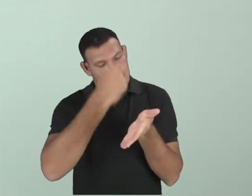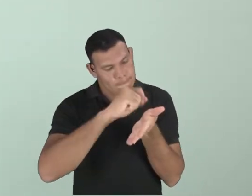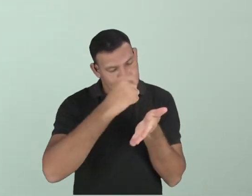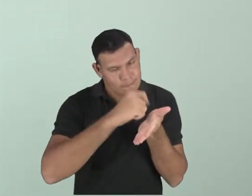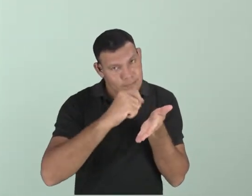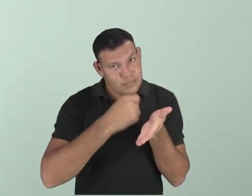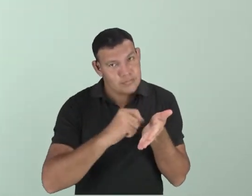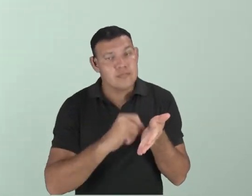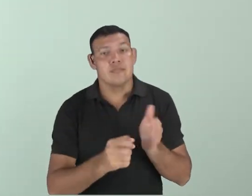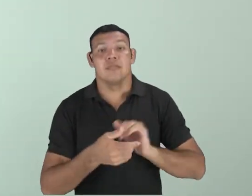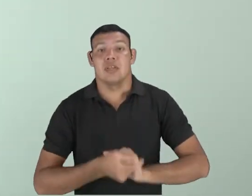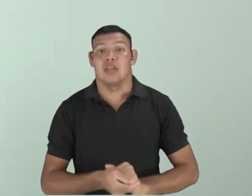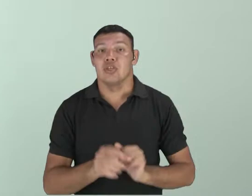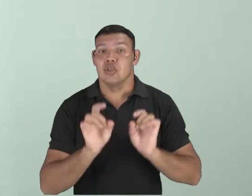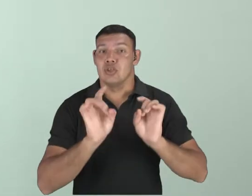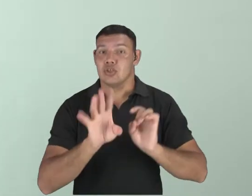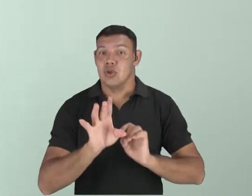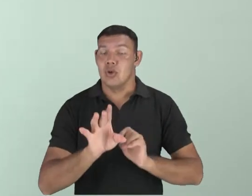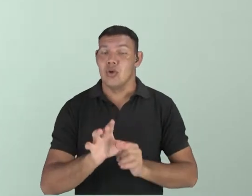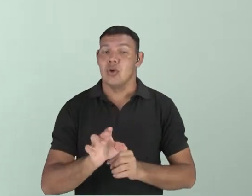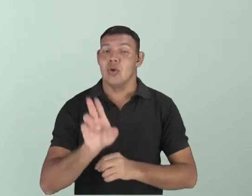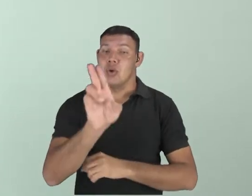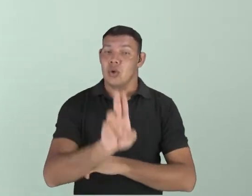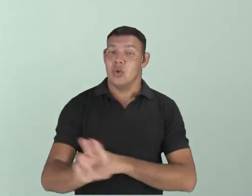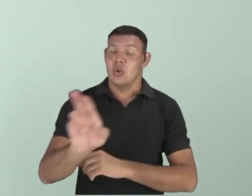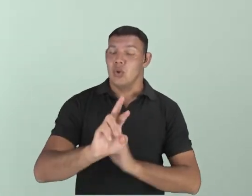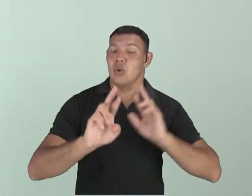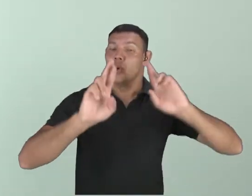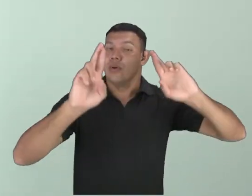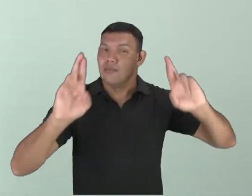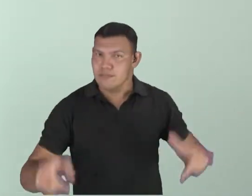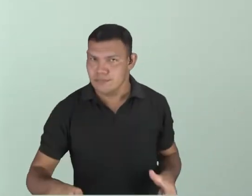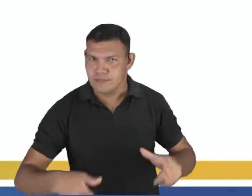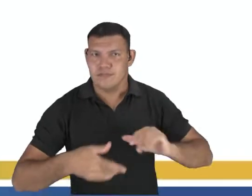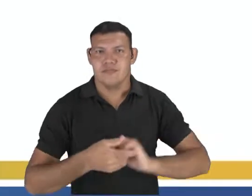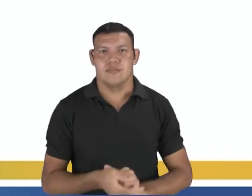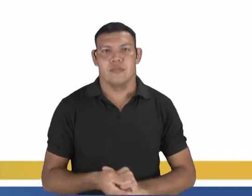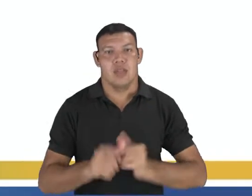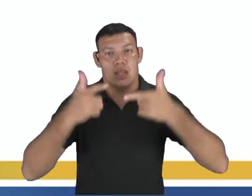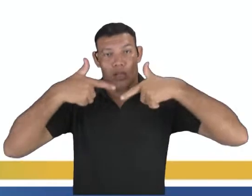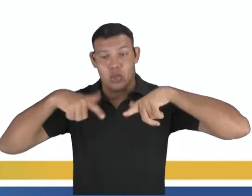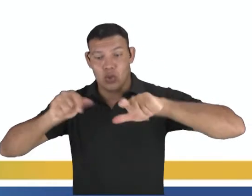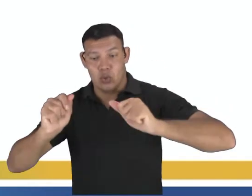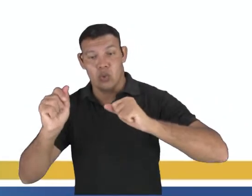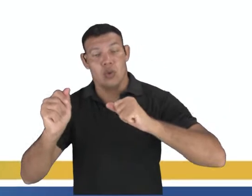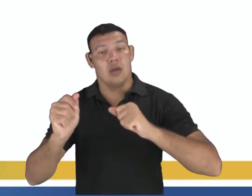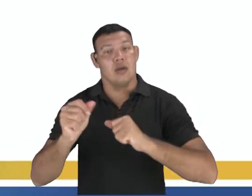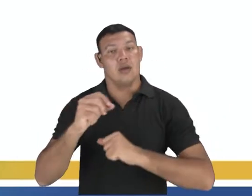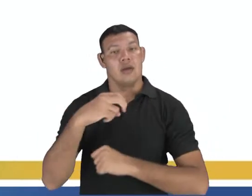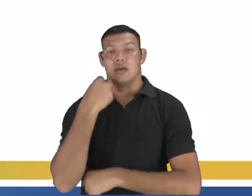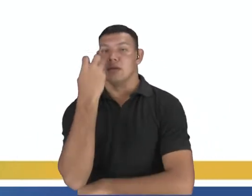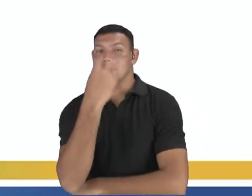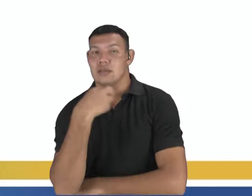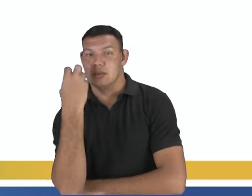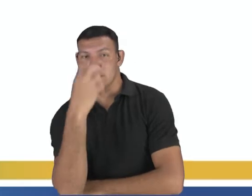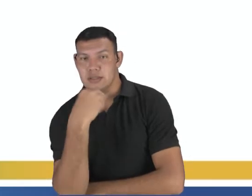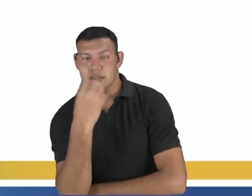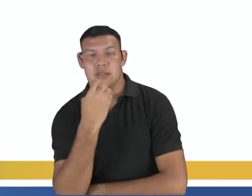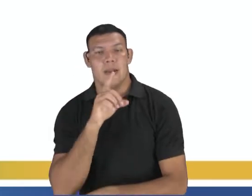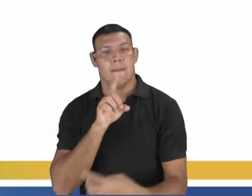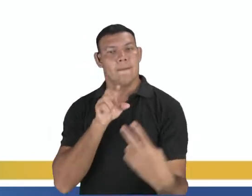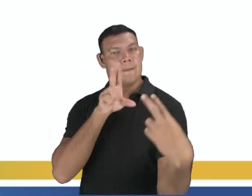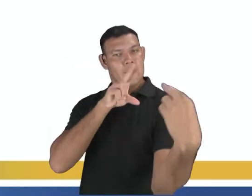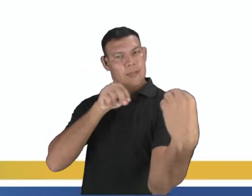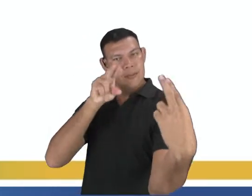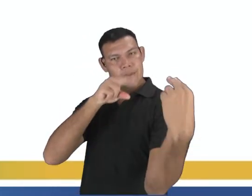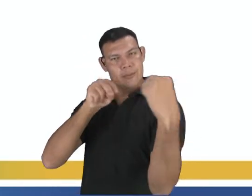mesma linguagem com recursos diferentes. Na linguagem oral, o ambiente é comum aos ambos